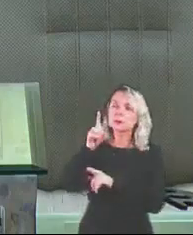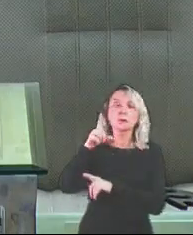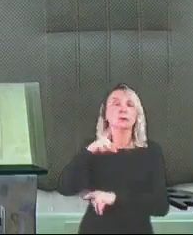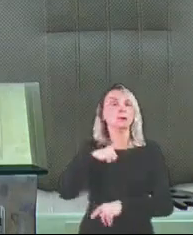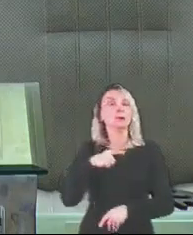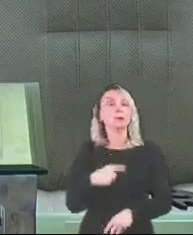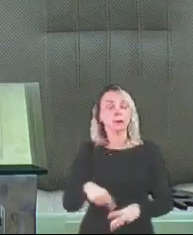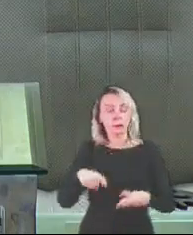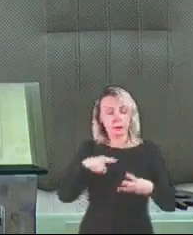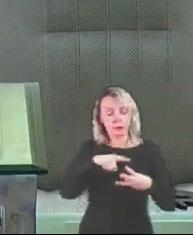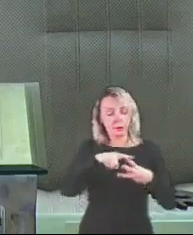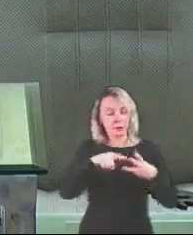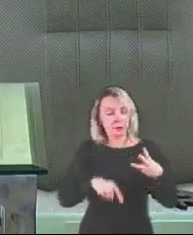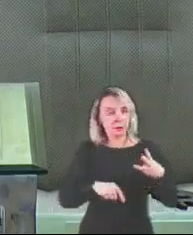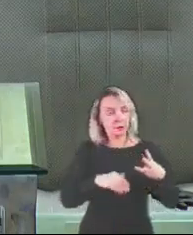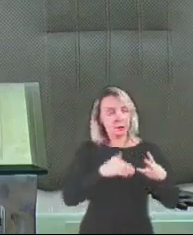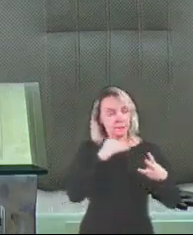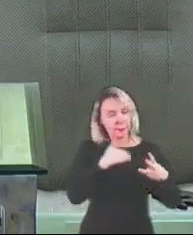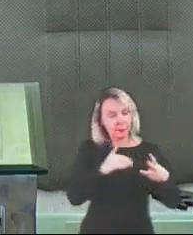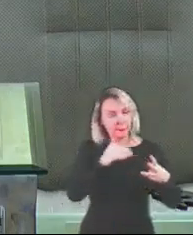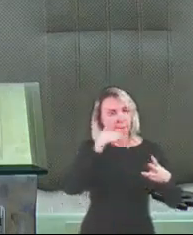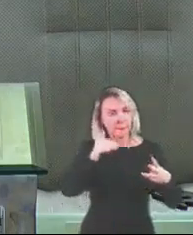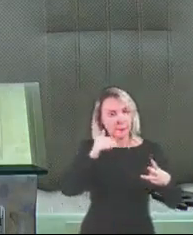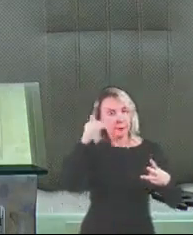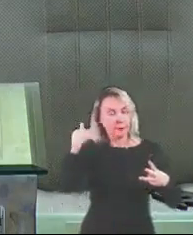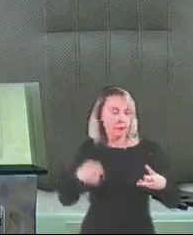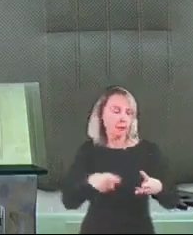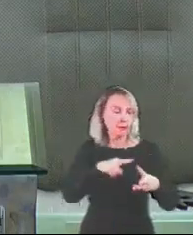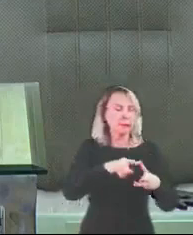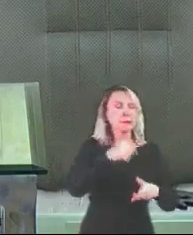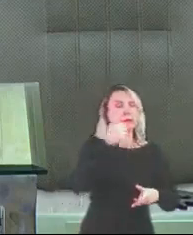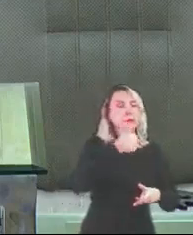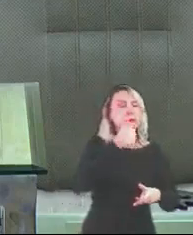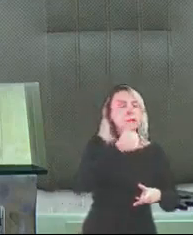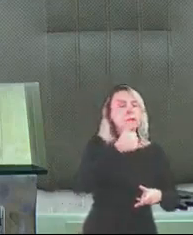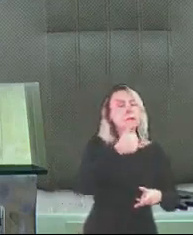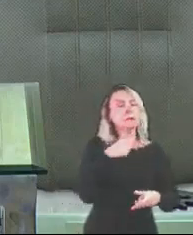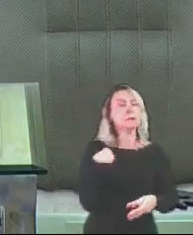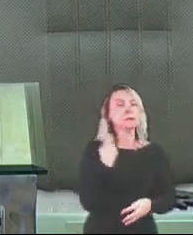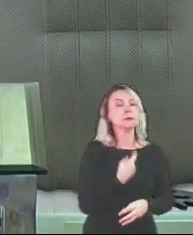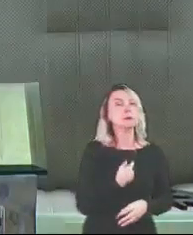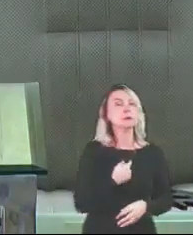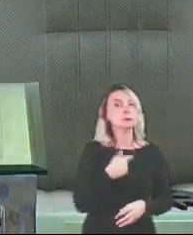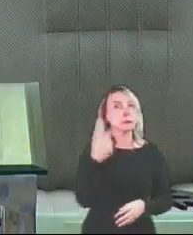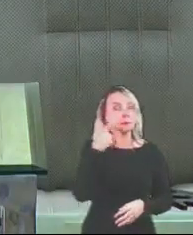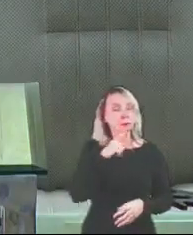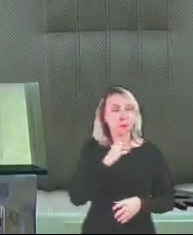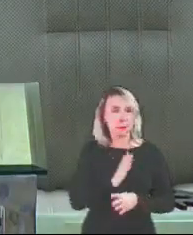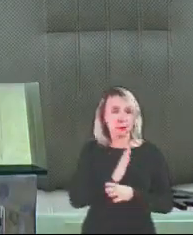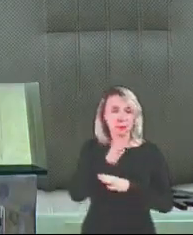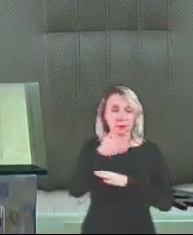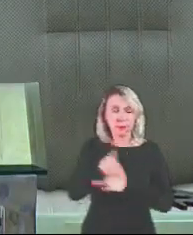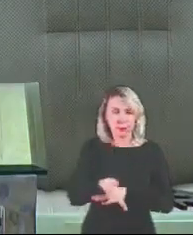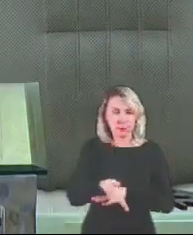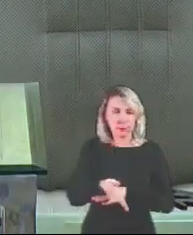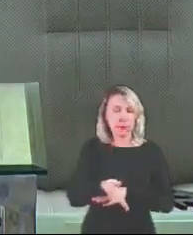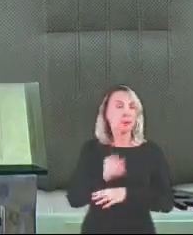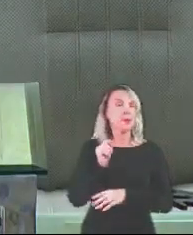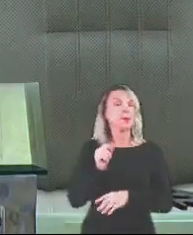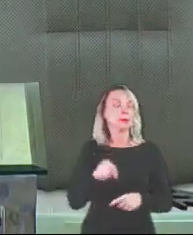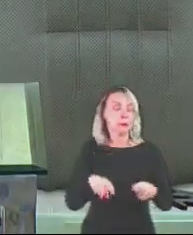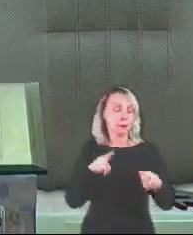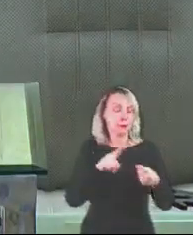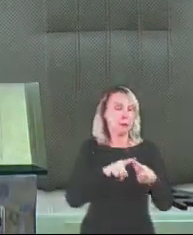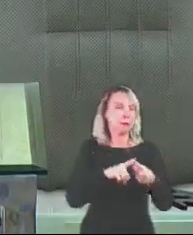3 degraus. E os rabinos vão dizer que o primeiro degrau para que nós possamos entrar na presença santa de Deus são